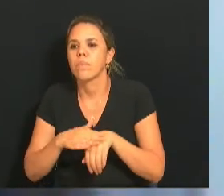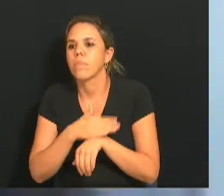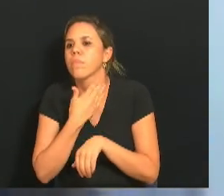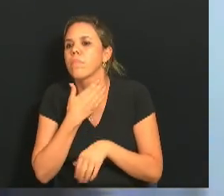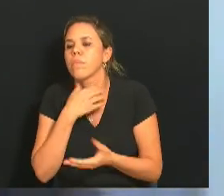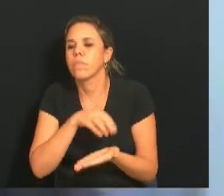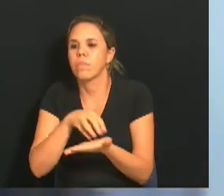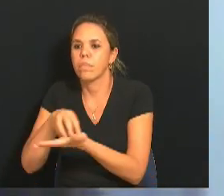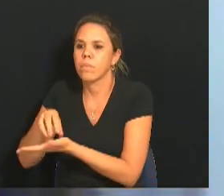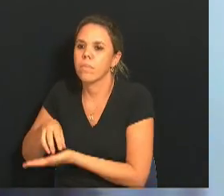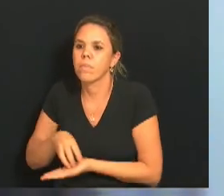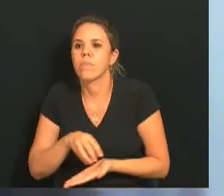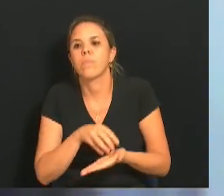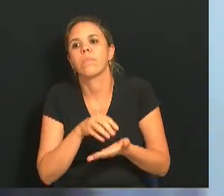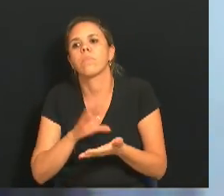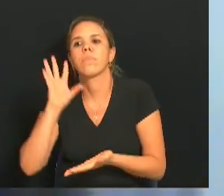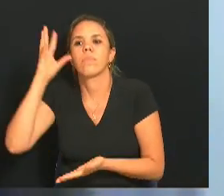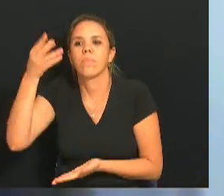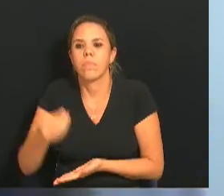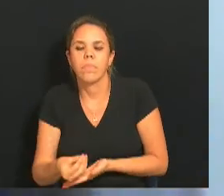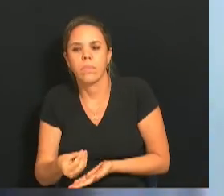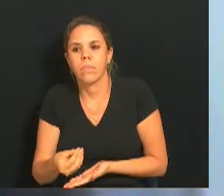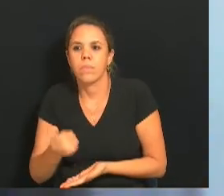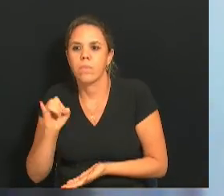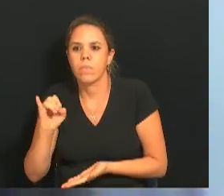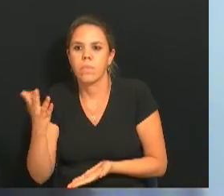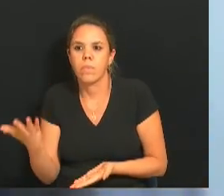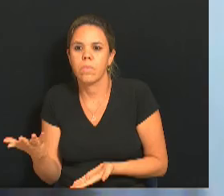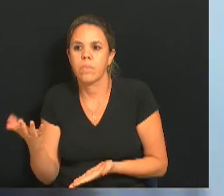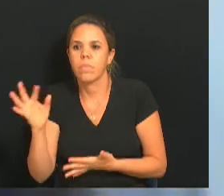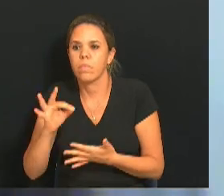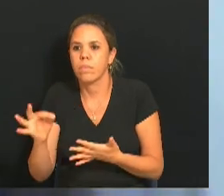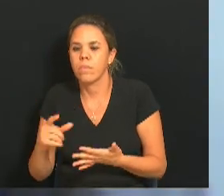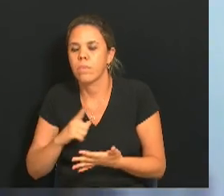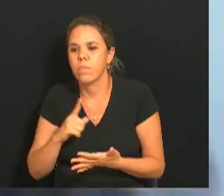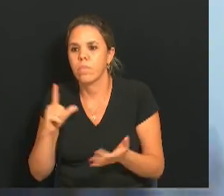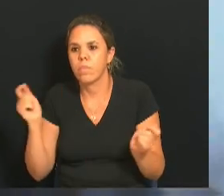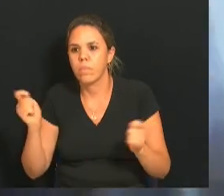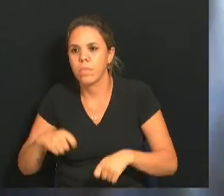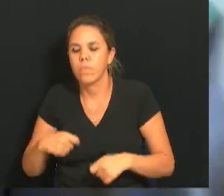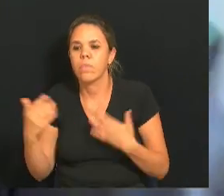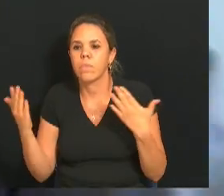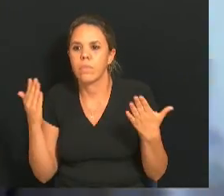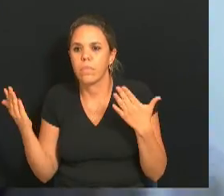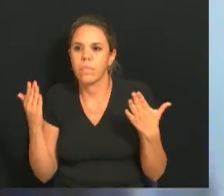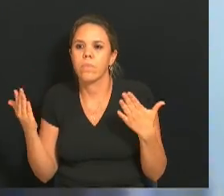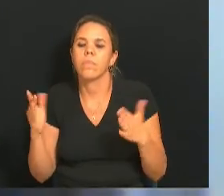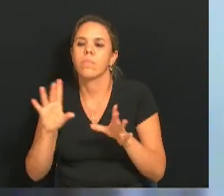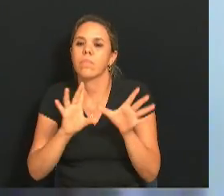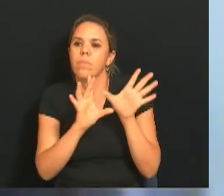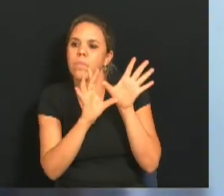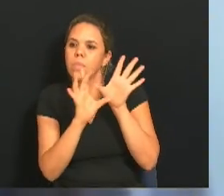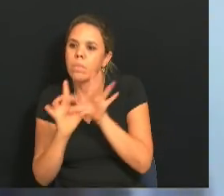né? Para entender se, de fato, esses elementos tinham ocorrido e qual era o contexto deles.